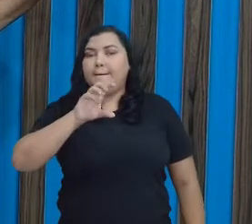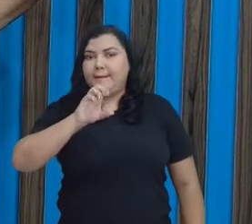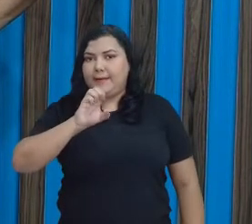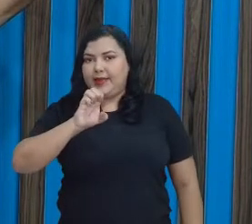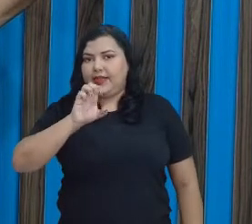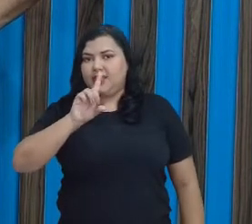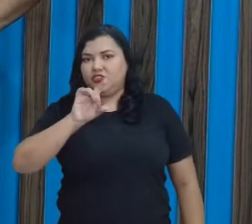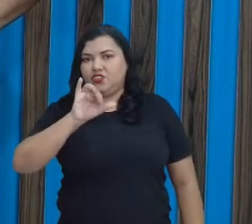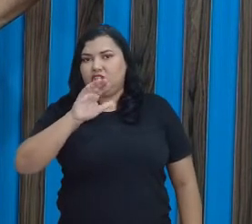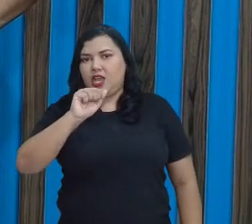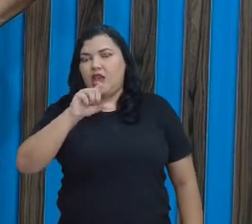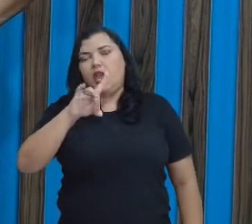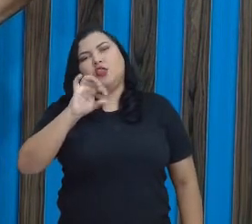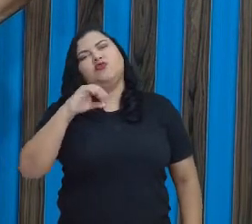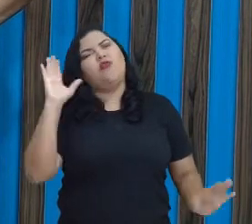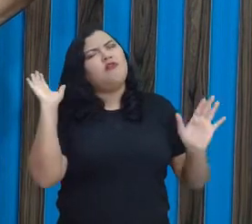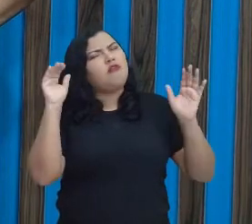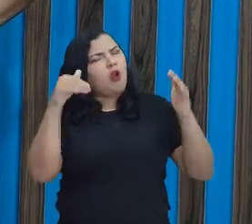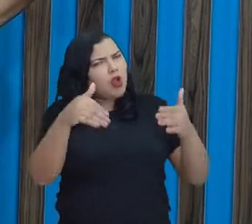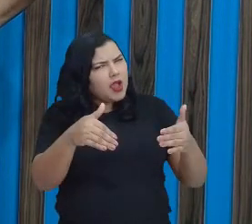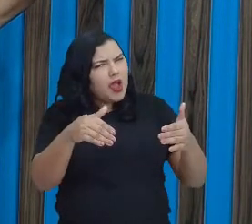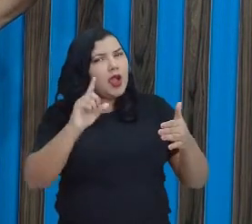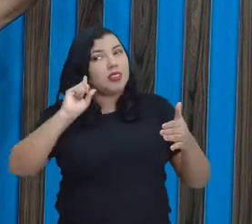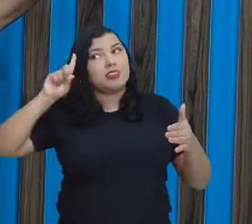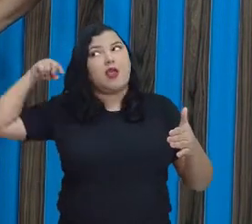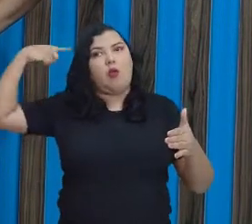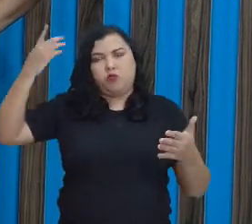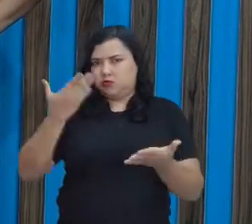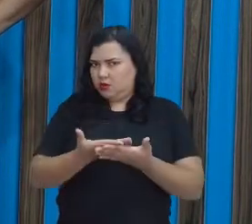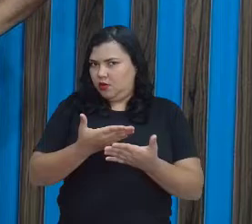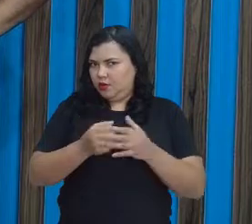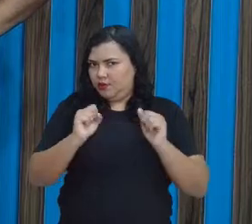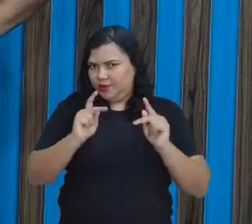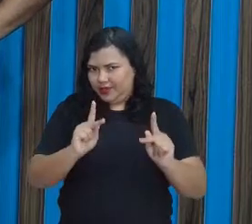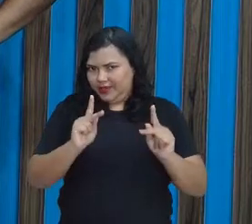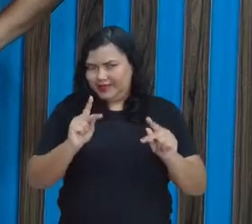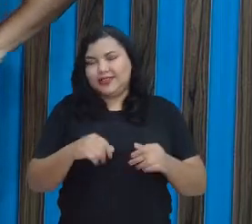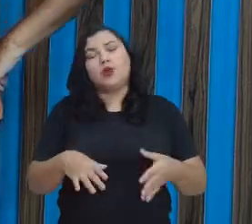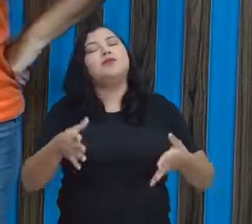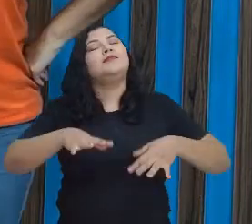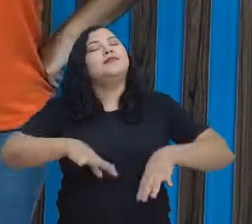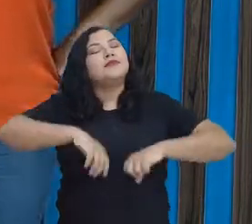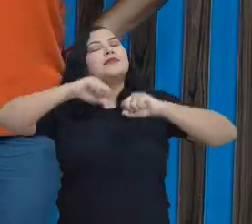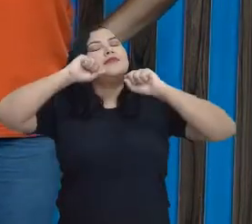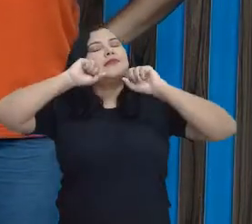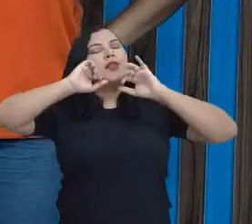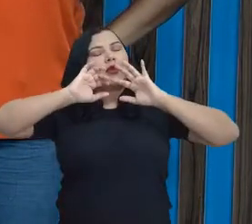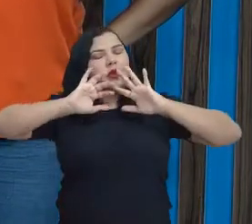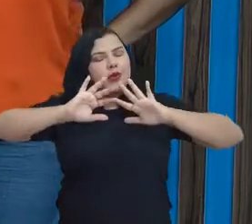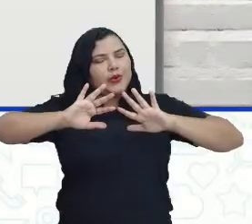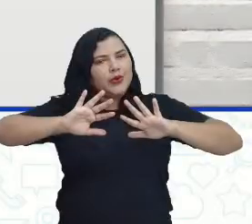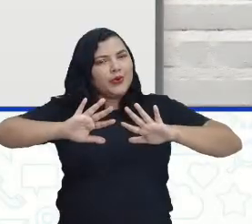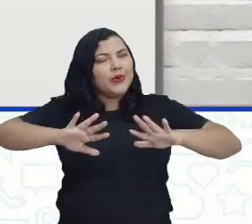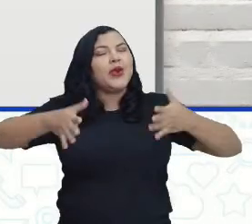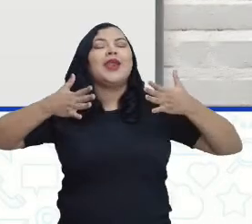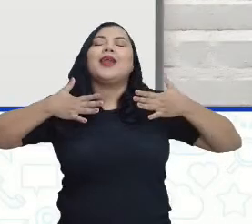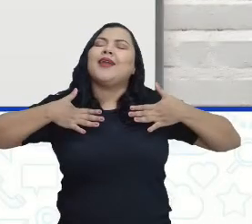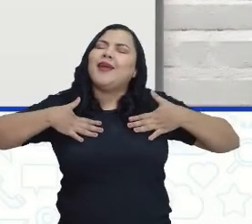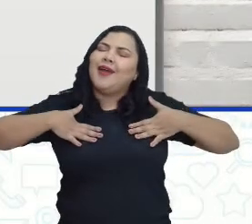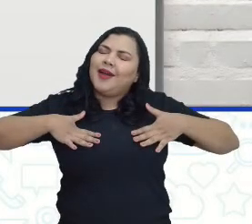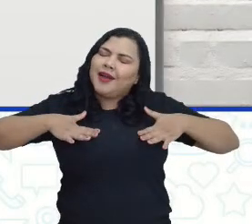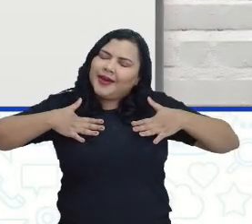tá? Então, assistam essa aula, respirem, e a aula que vem a gente termina, tá? Então, ó, quando eu digo,